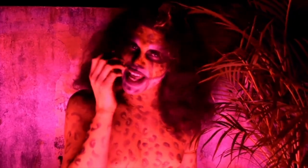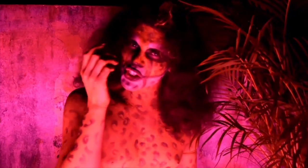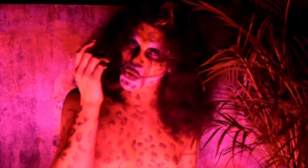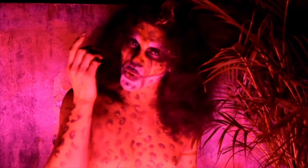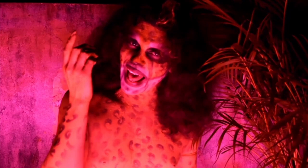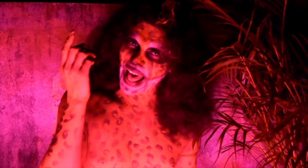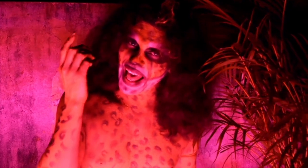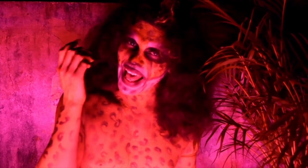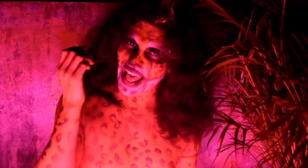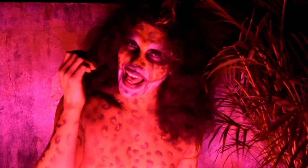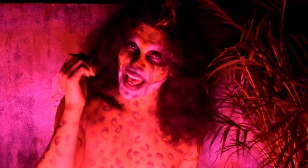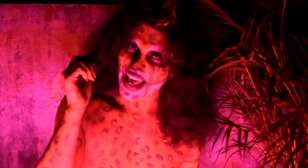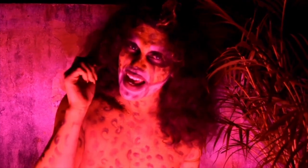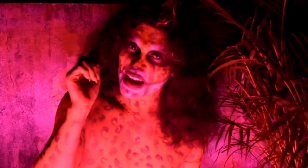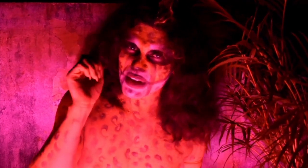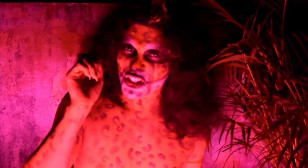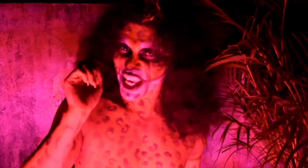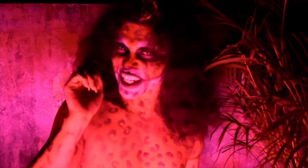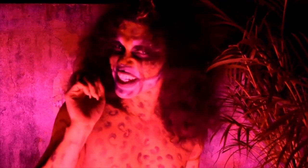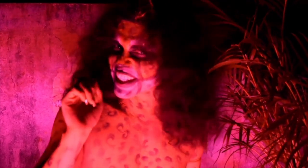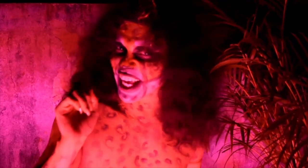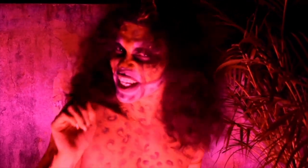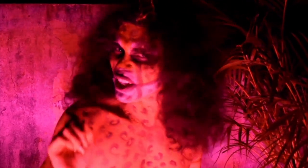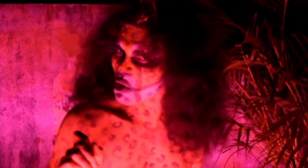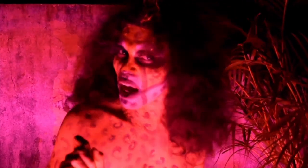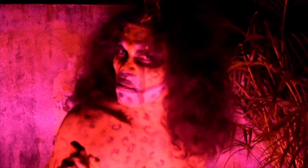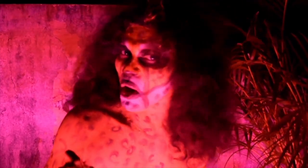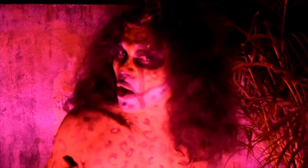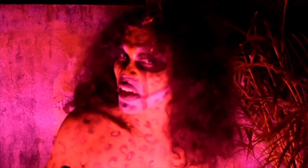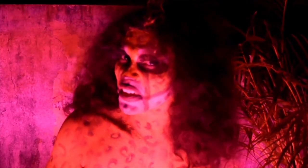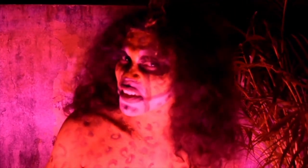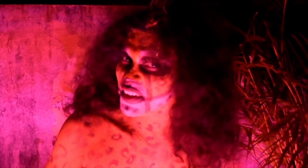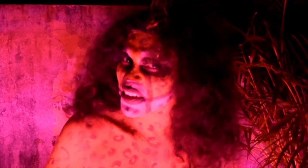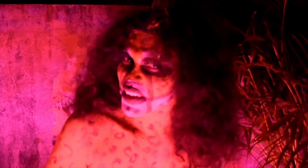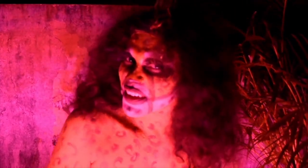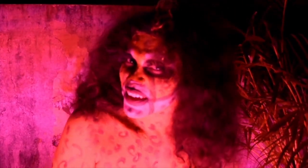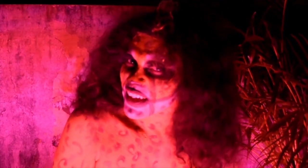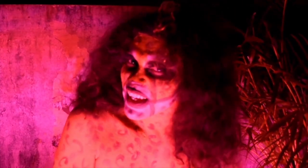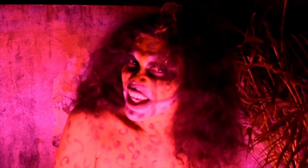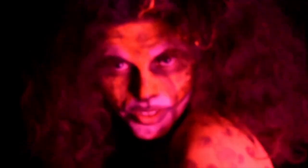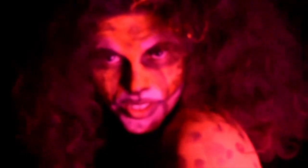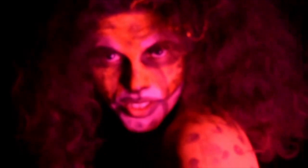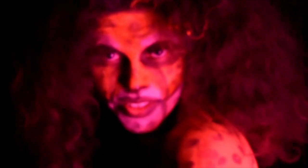nos desarticular, mas quem encantaria nunca morre.